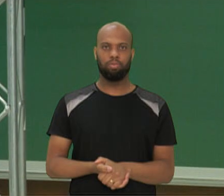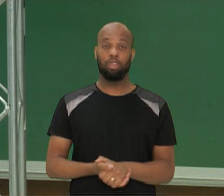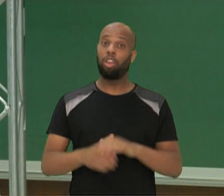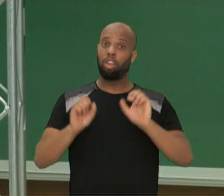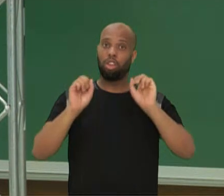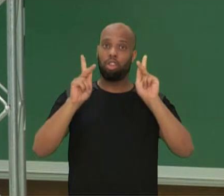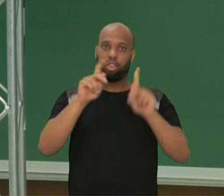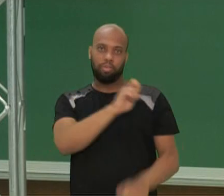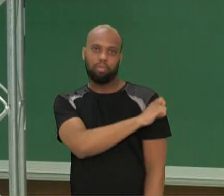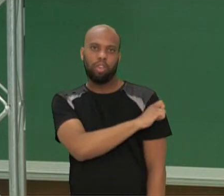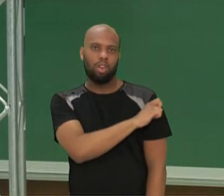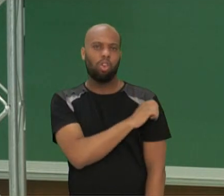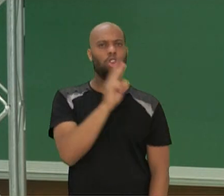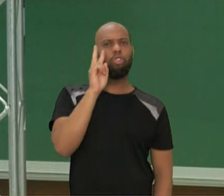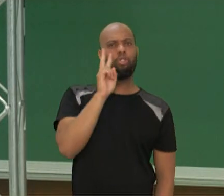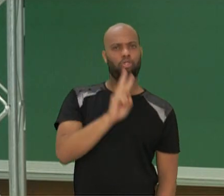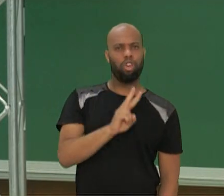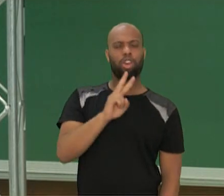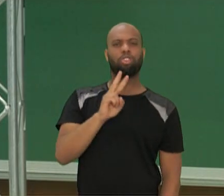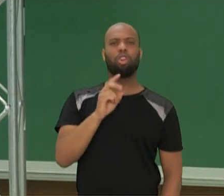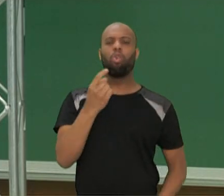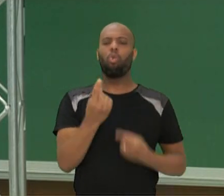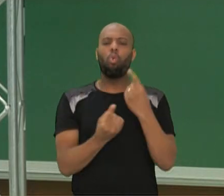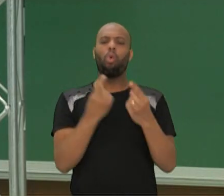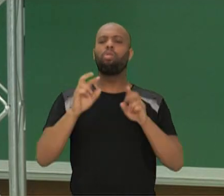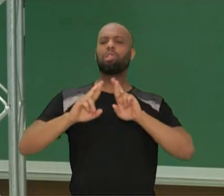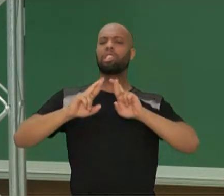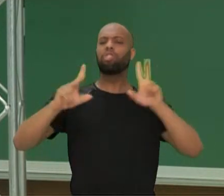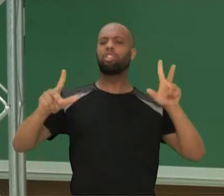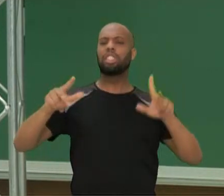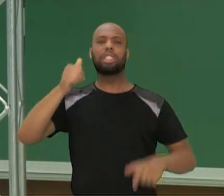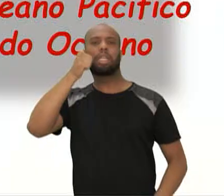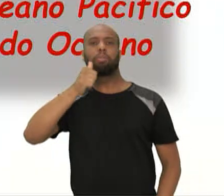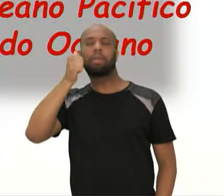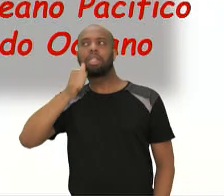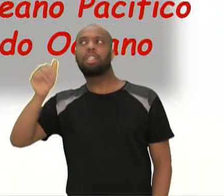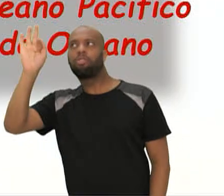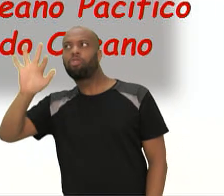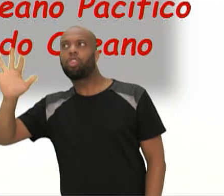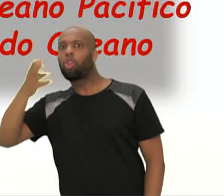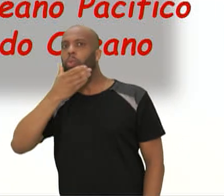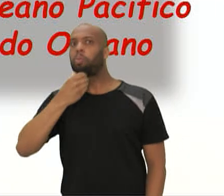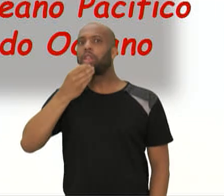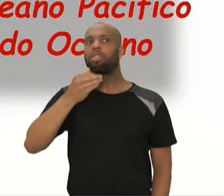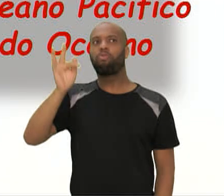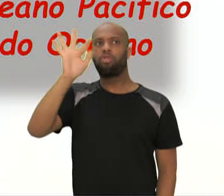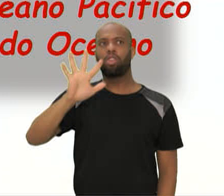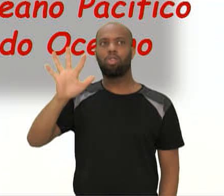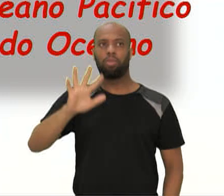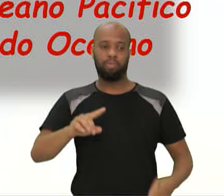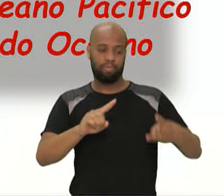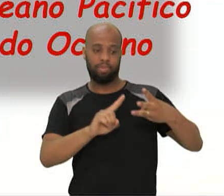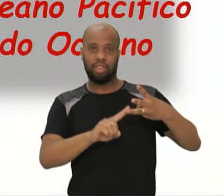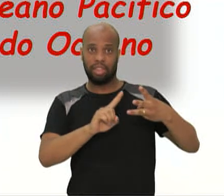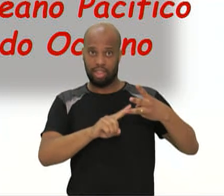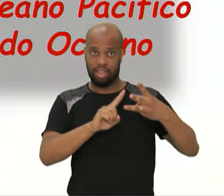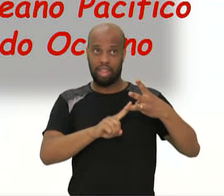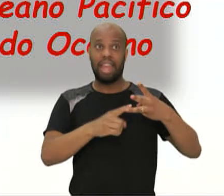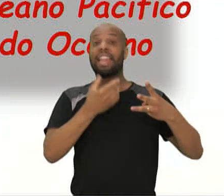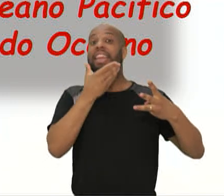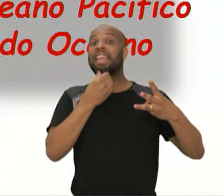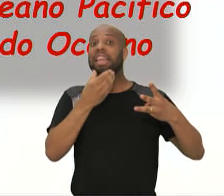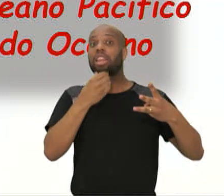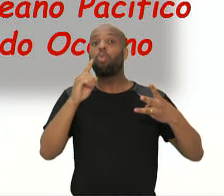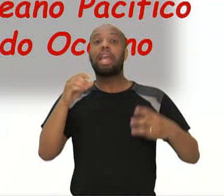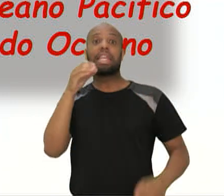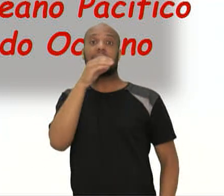Muito bem, estudante. Então, olha ali, ó. Qual a diferença entre El Niño e Laninha? El Niño é o aquecimento das águas do Oceano Pacífico